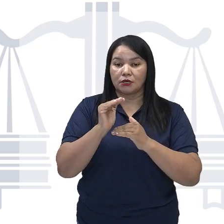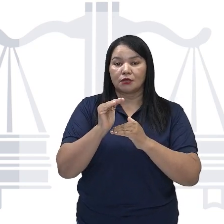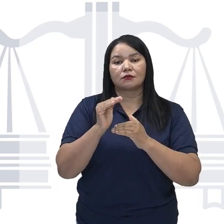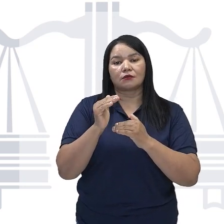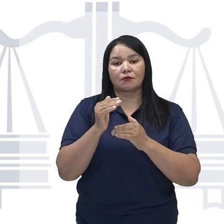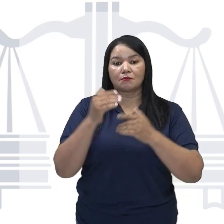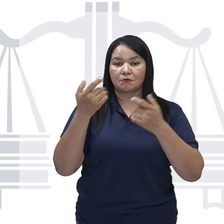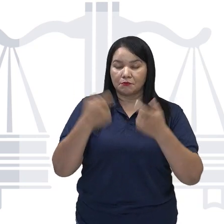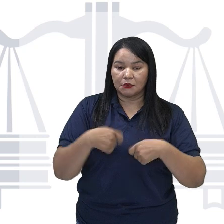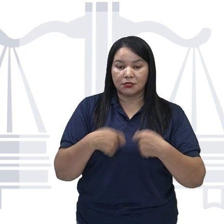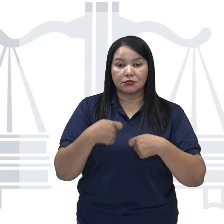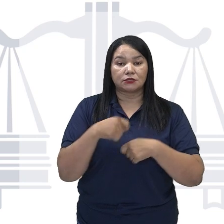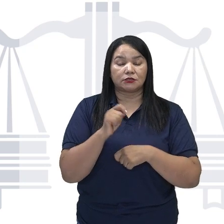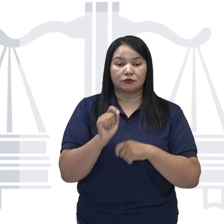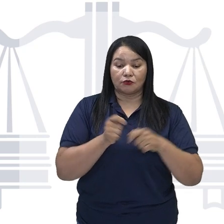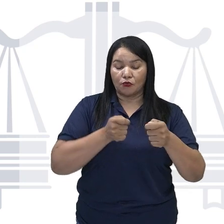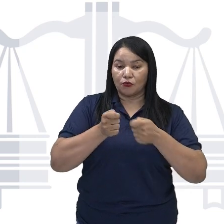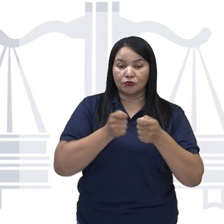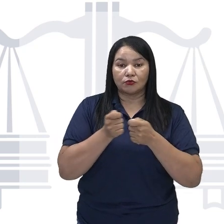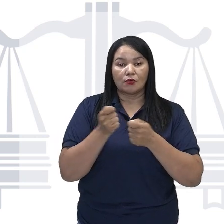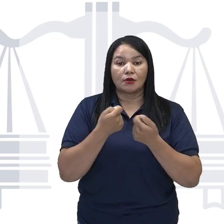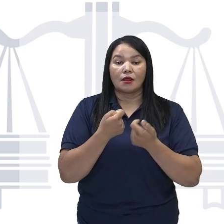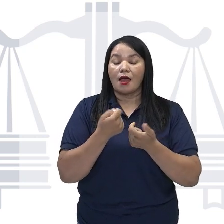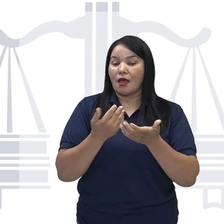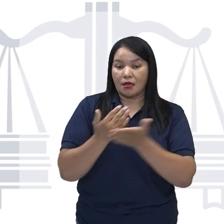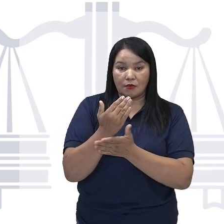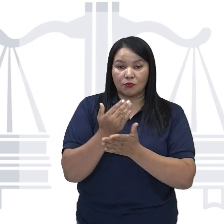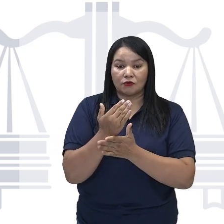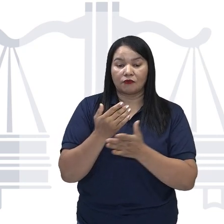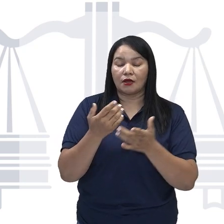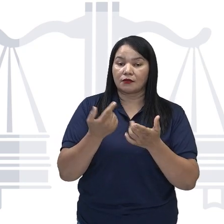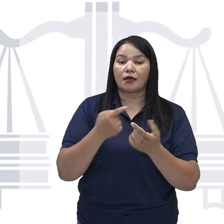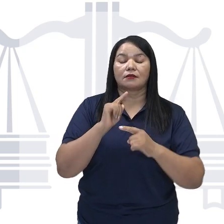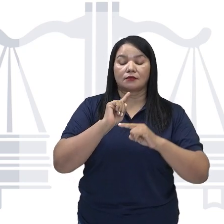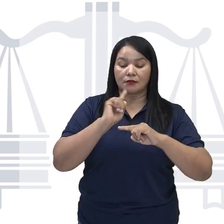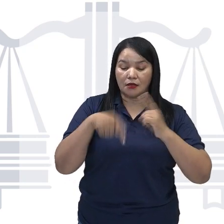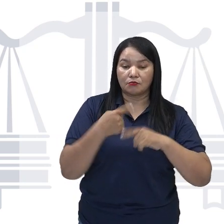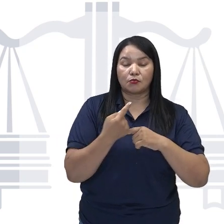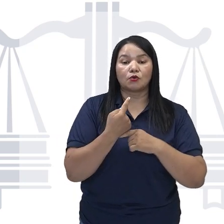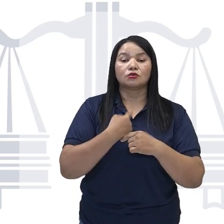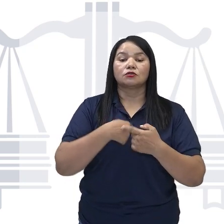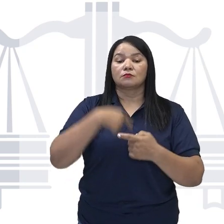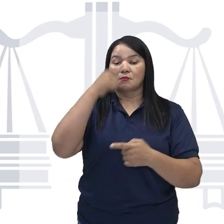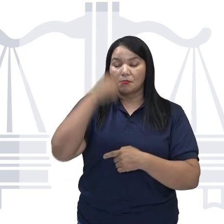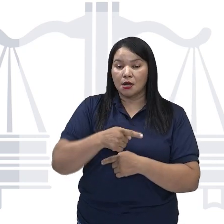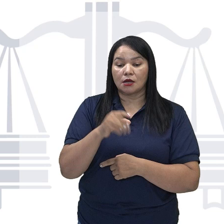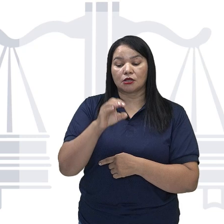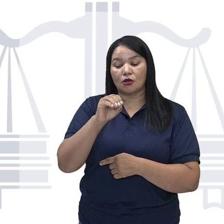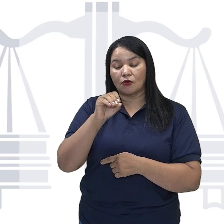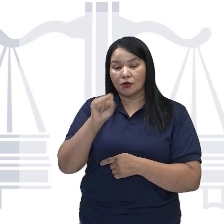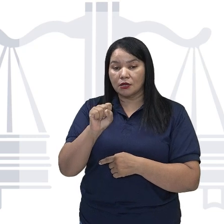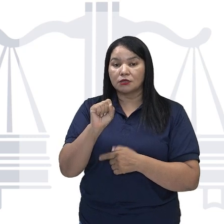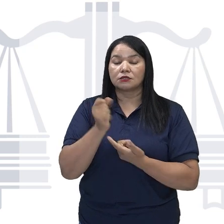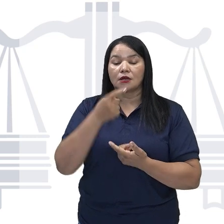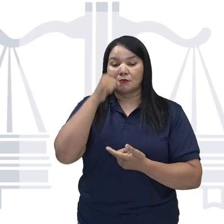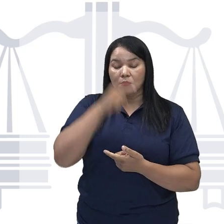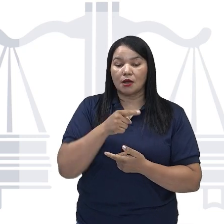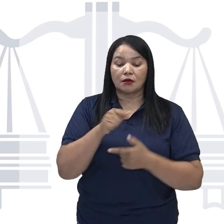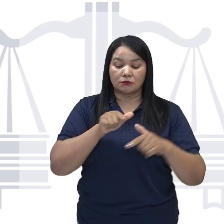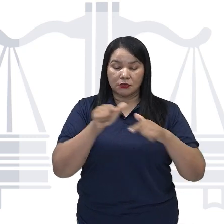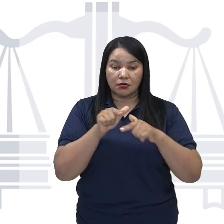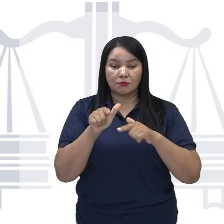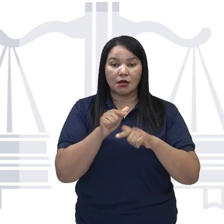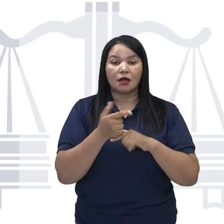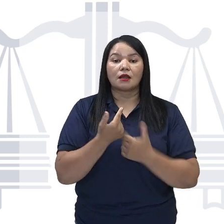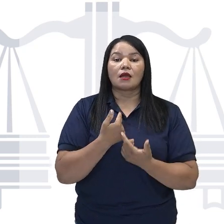realmente está aprovada, é que a gente manda a autorização da ordem de serviço. E aí sim, né, a terceirizada